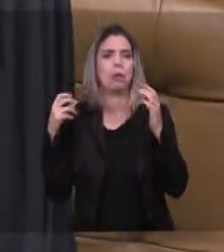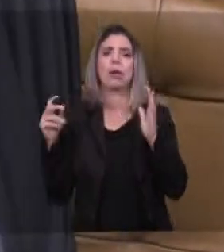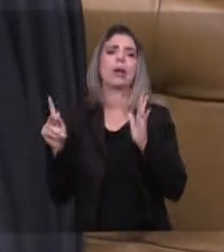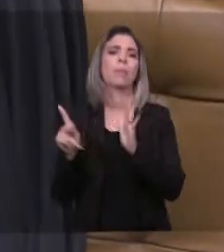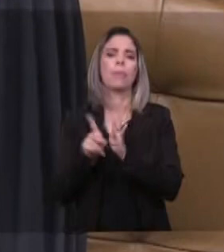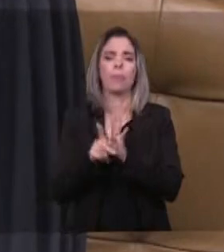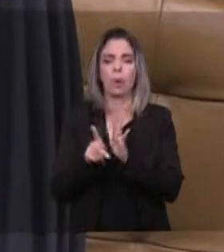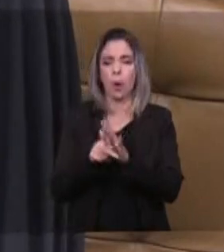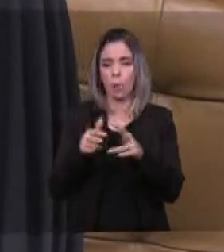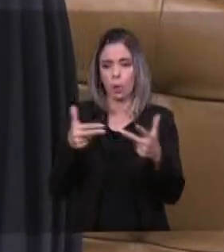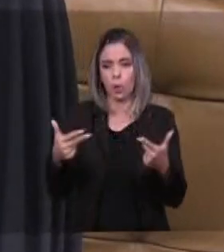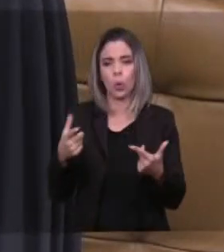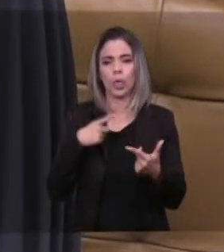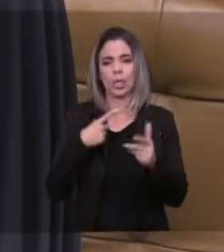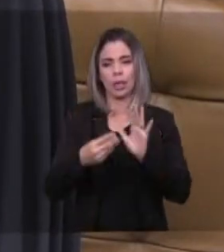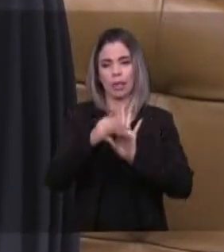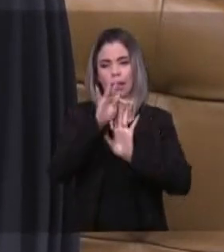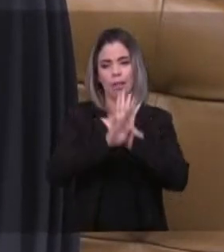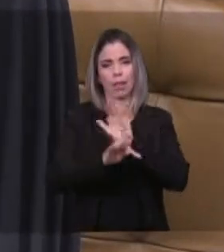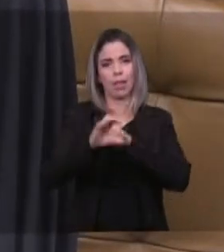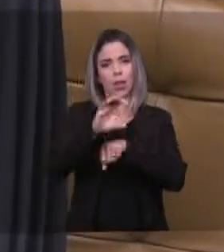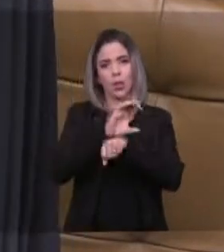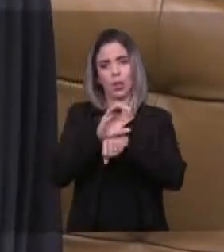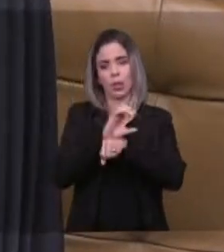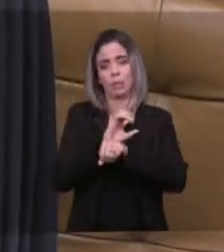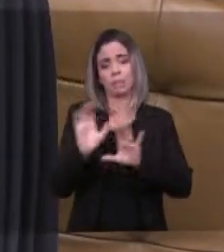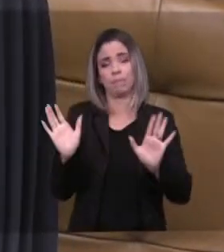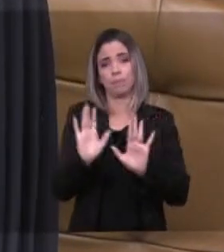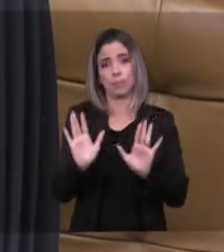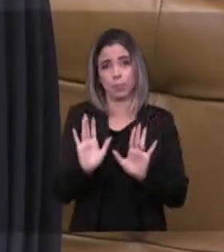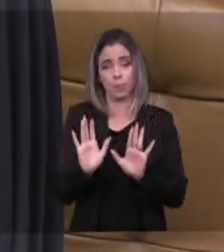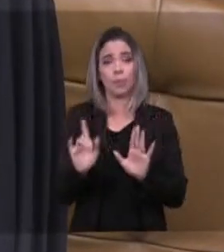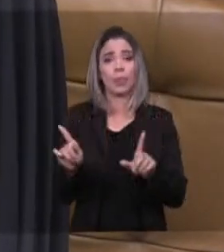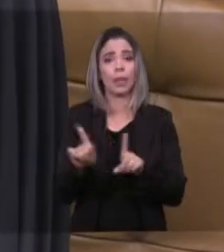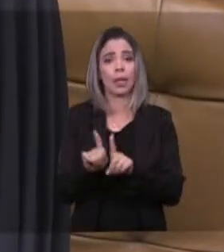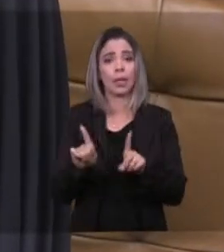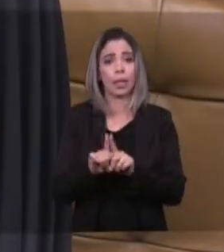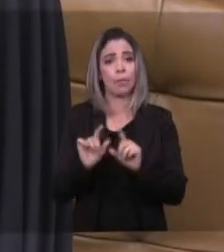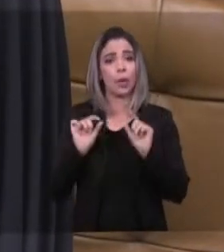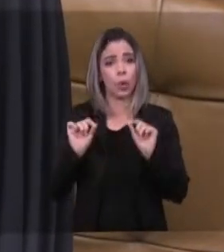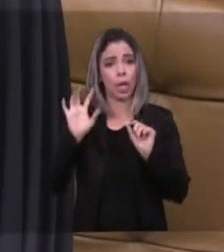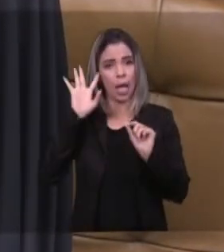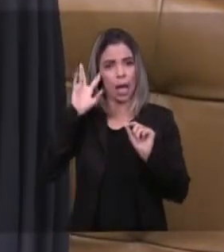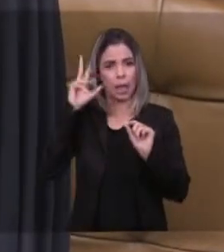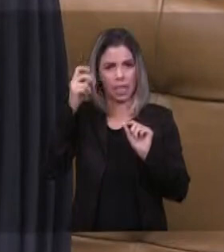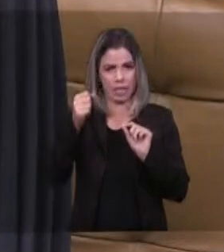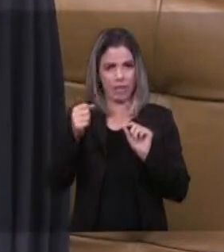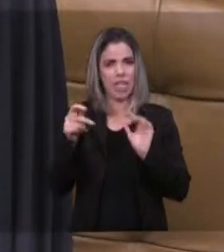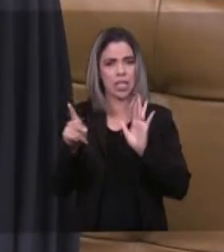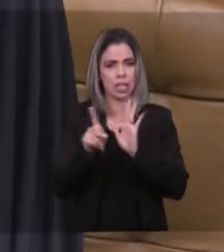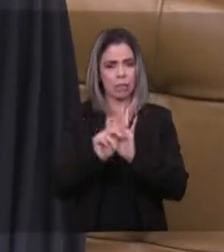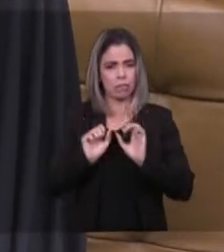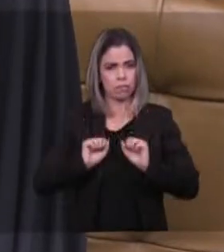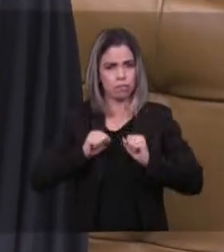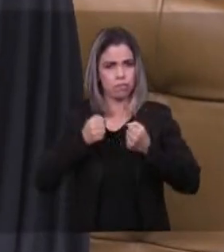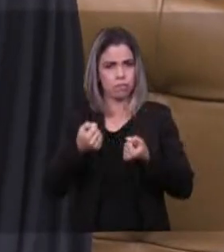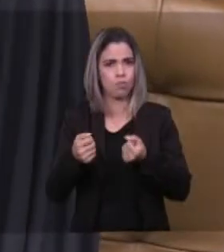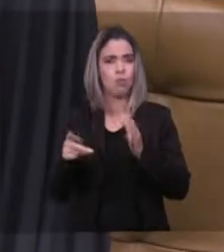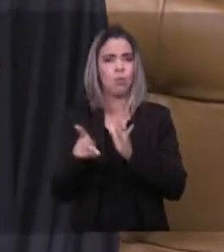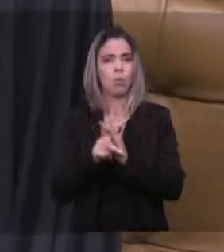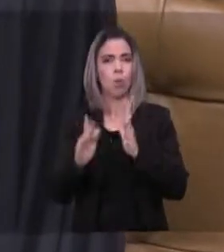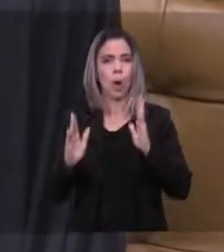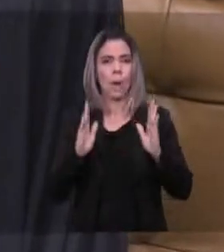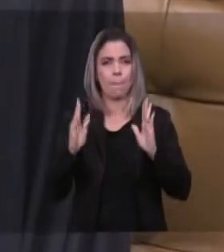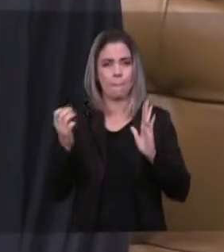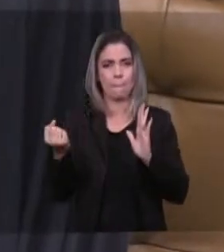impossibilidade do que está no texto constitucional. E aí, em defesa, inclusive, da decisão do marco temporal, é bom deixar assente